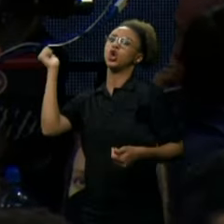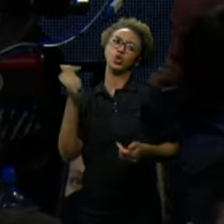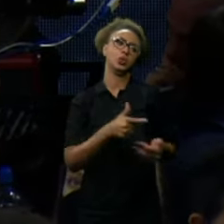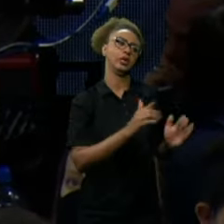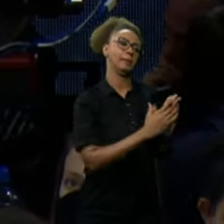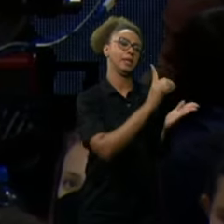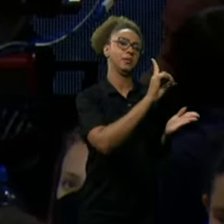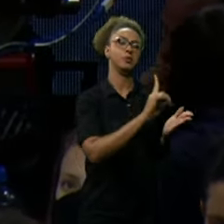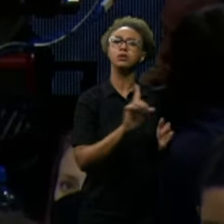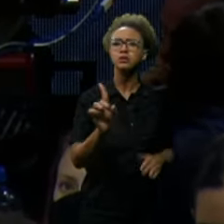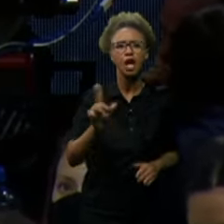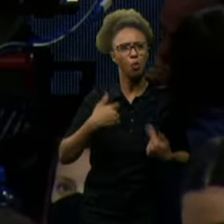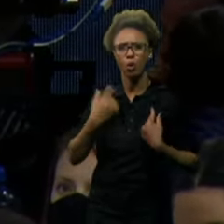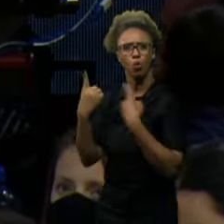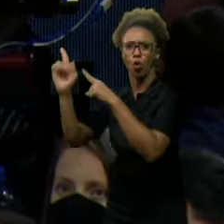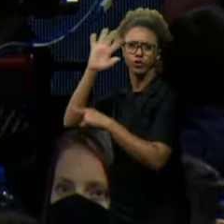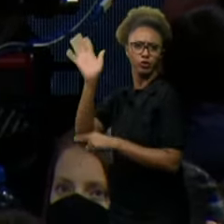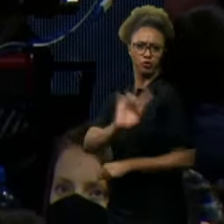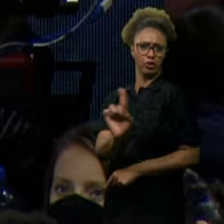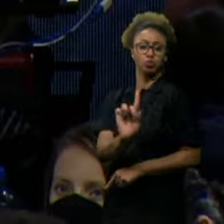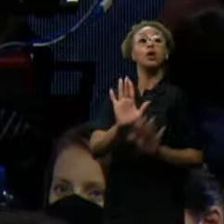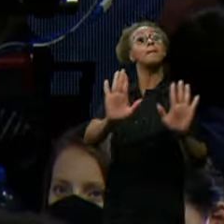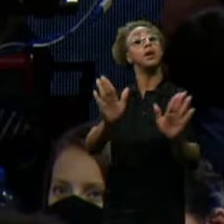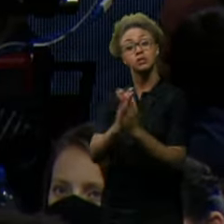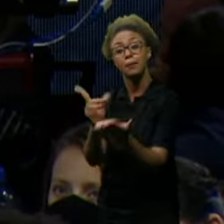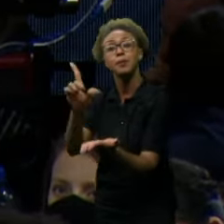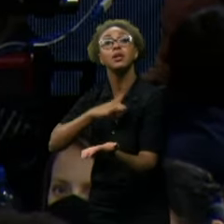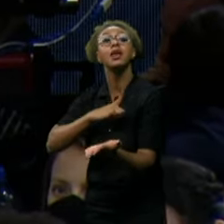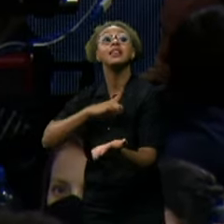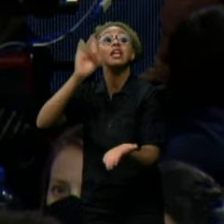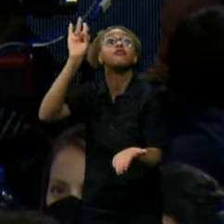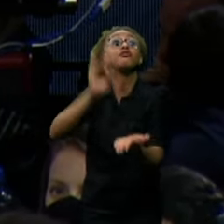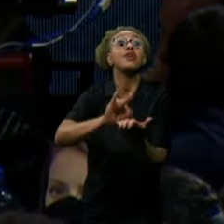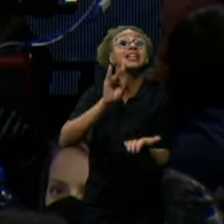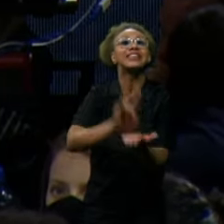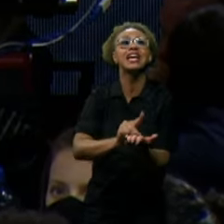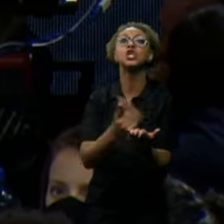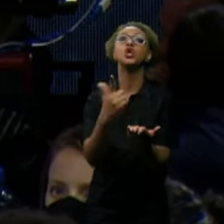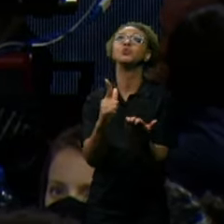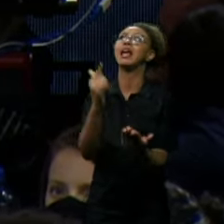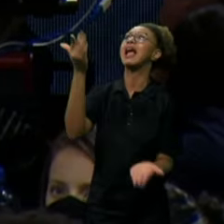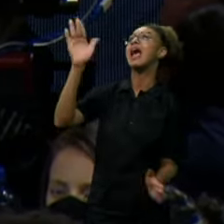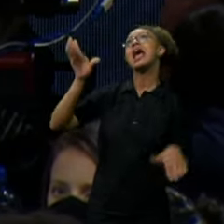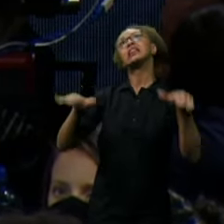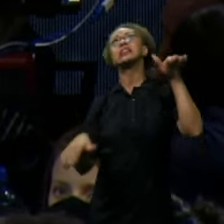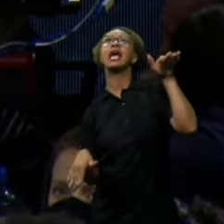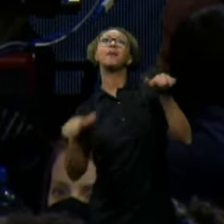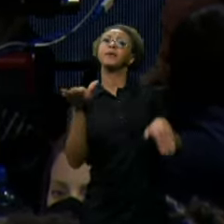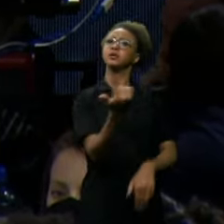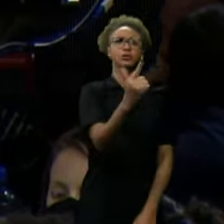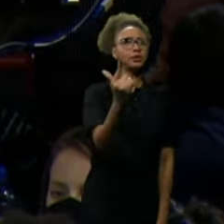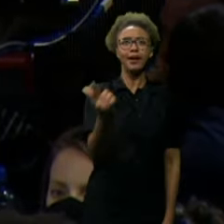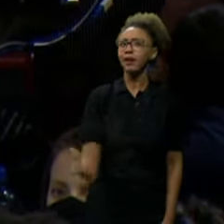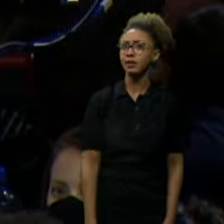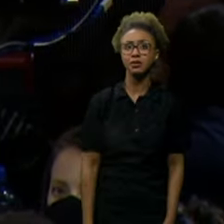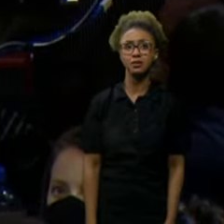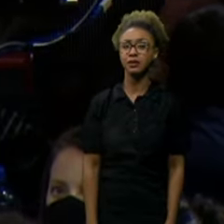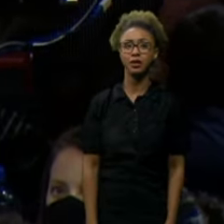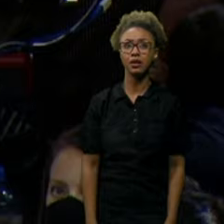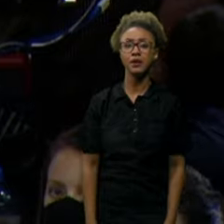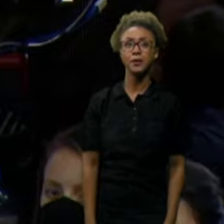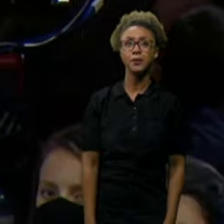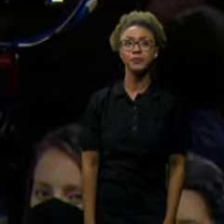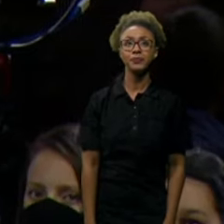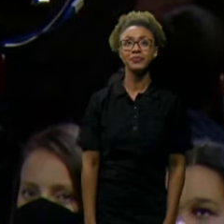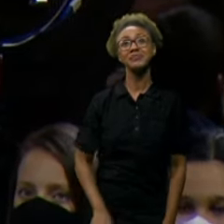nada contra a filosofia mas a Bíblia tem uma verdade que não é relativa eu e o Renan